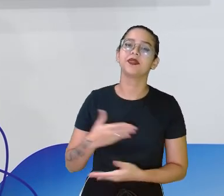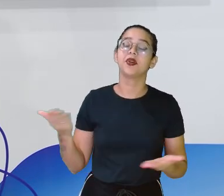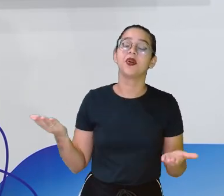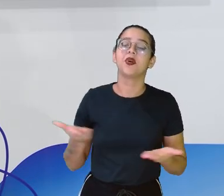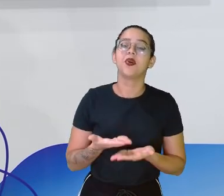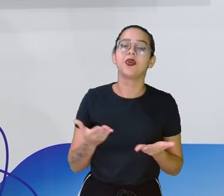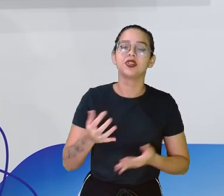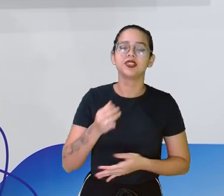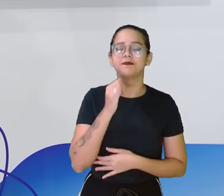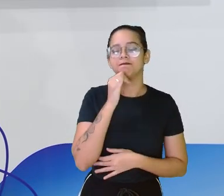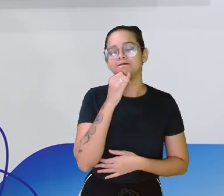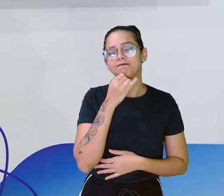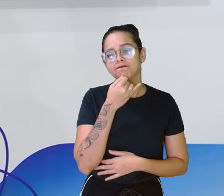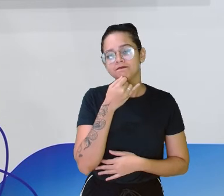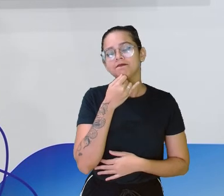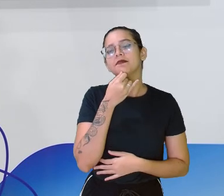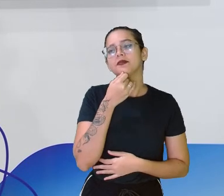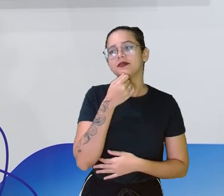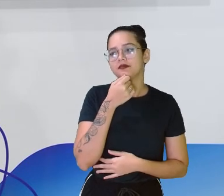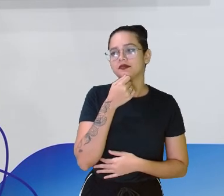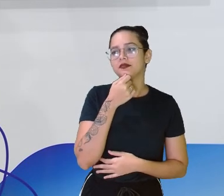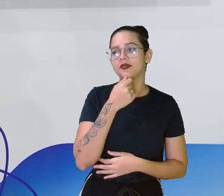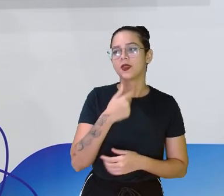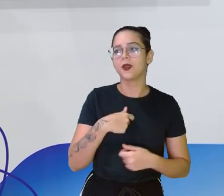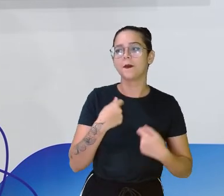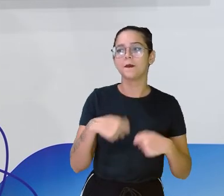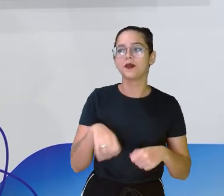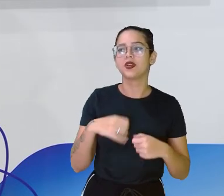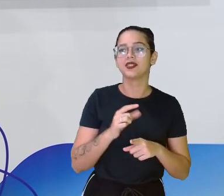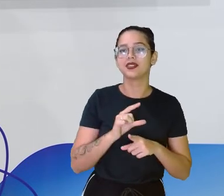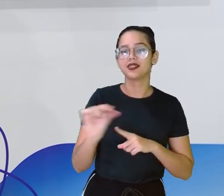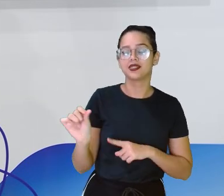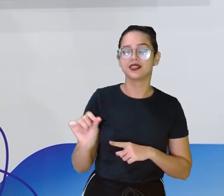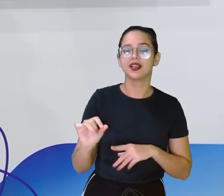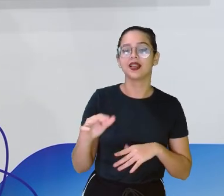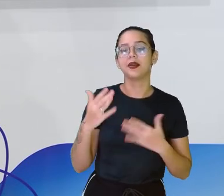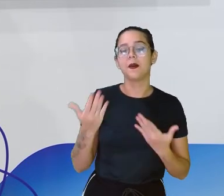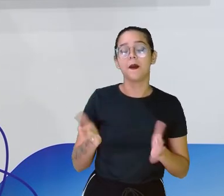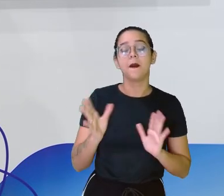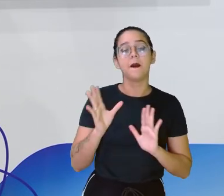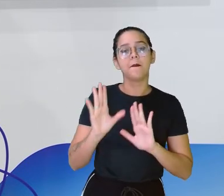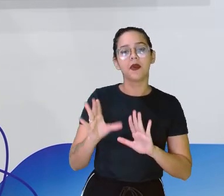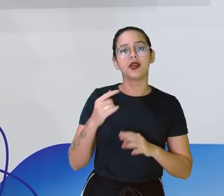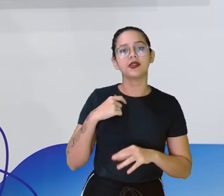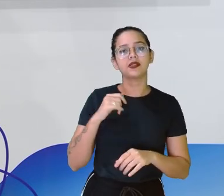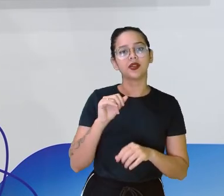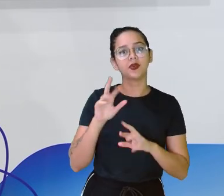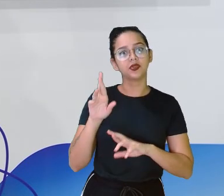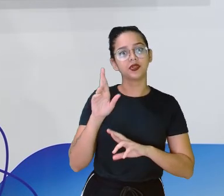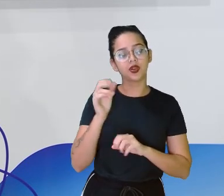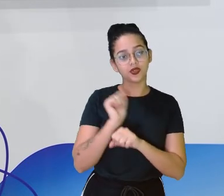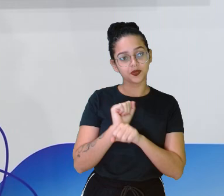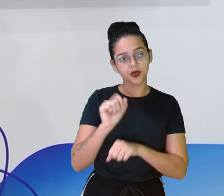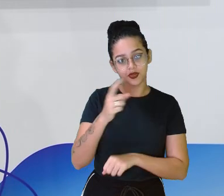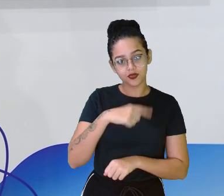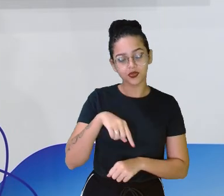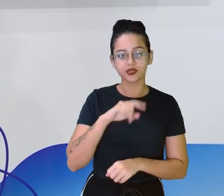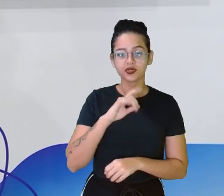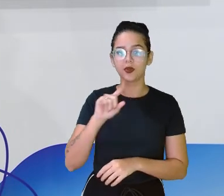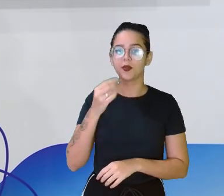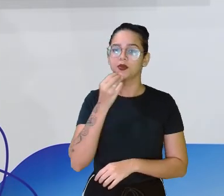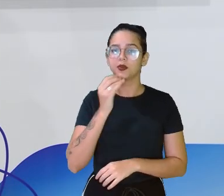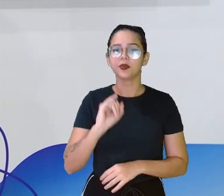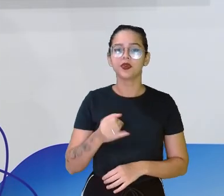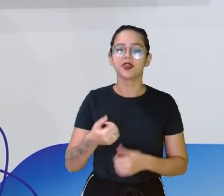hoje, infelizmente, eu vou precisar ir embora, mas eu espero você numa próxima